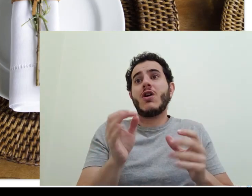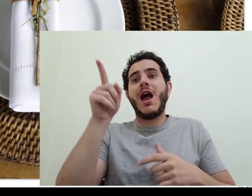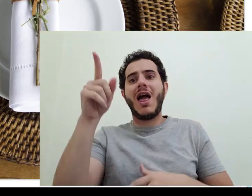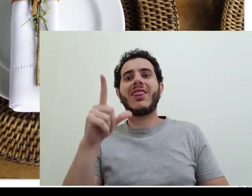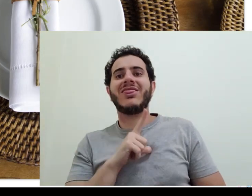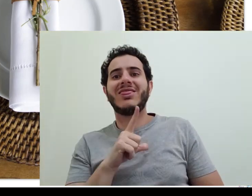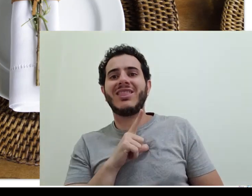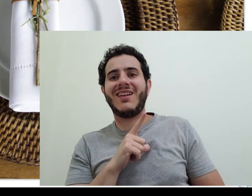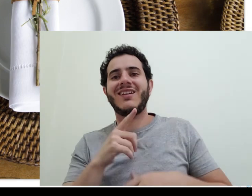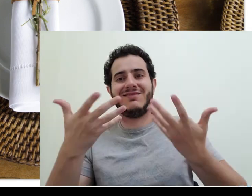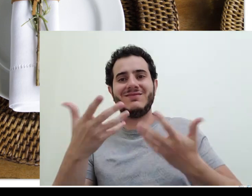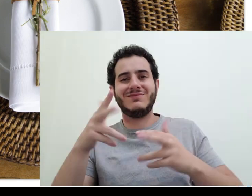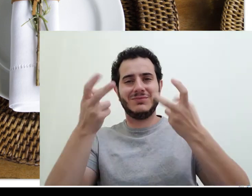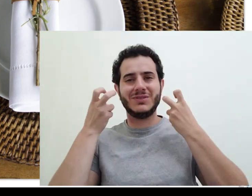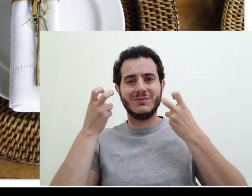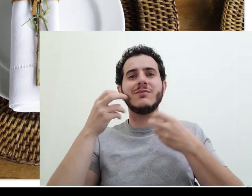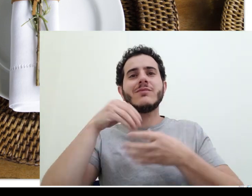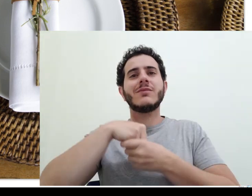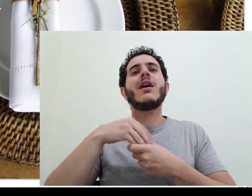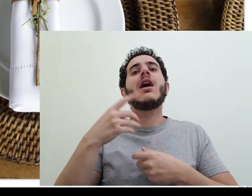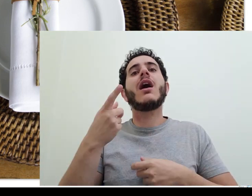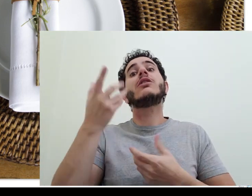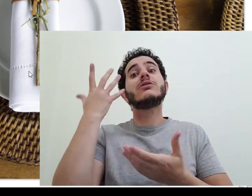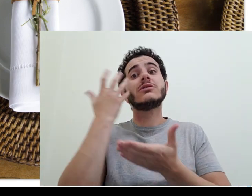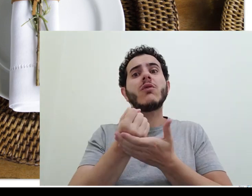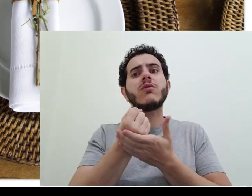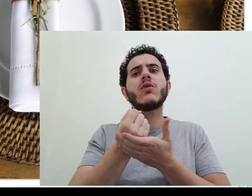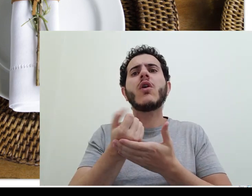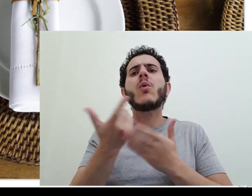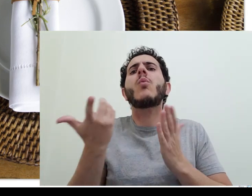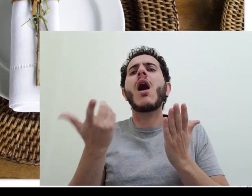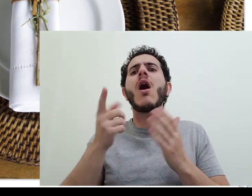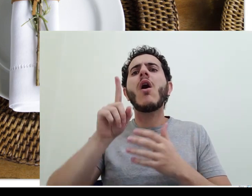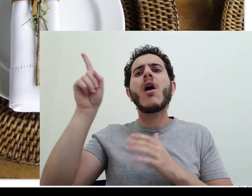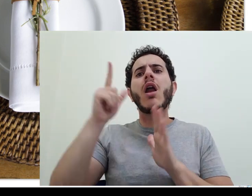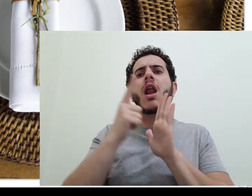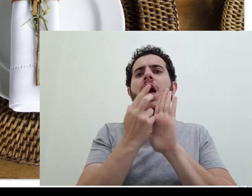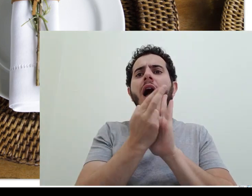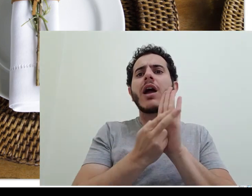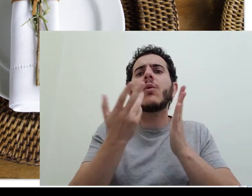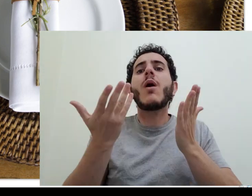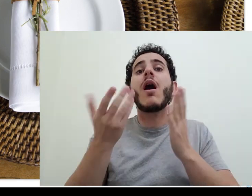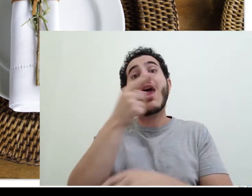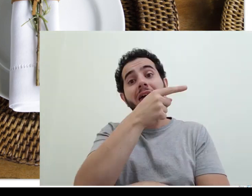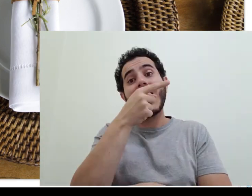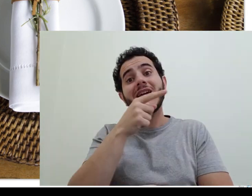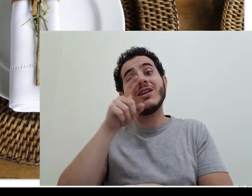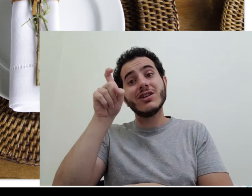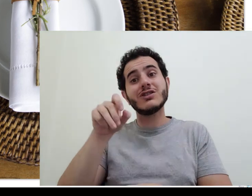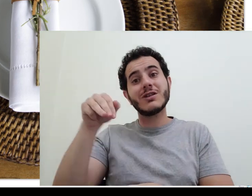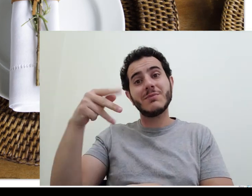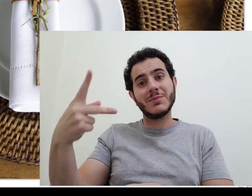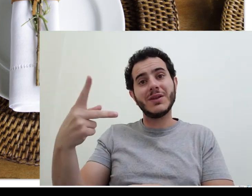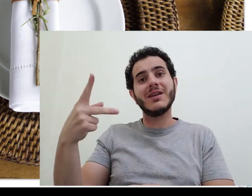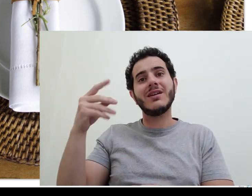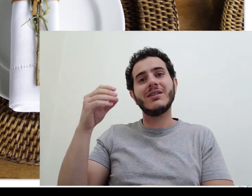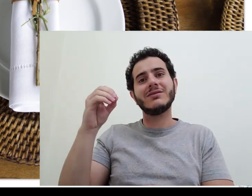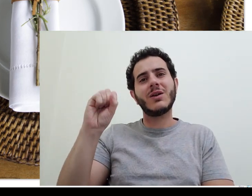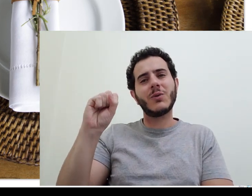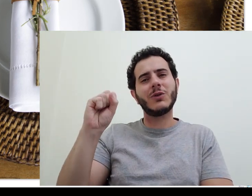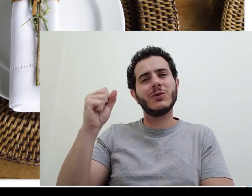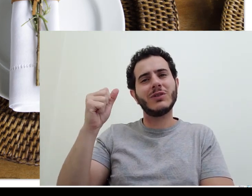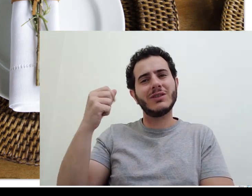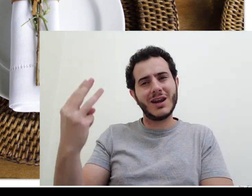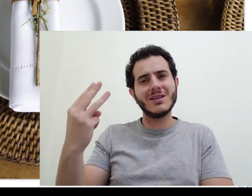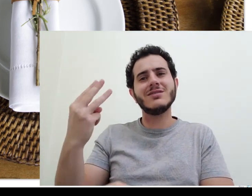os objetos, os copos, o guardanapo, a folhinha, e sem nenhum tratamento. Onde está todo esse tratamento que eu fiz? Ele está salvo nesse